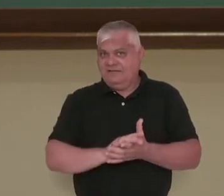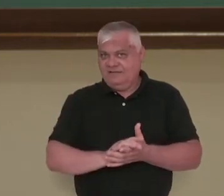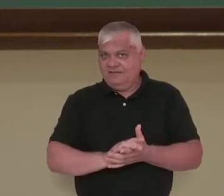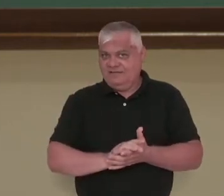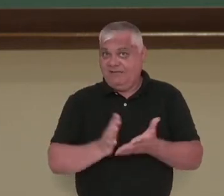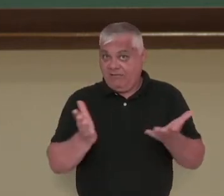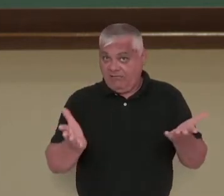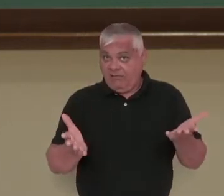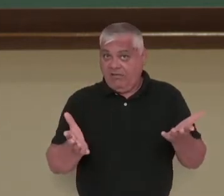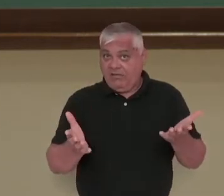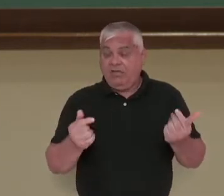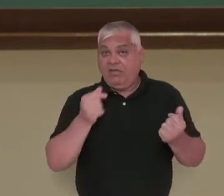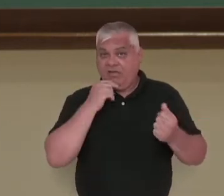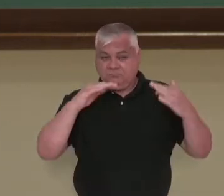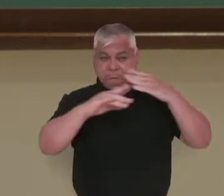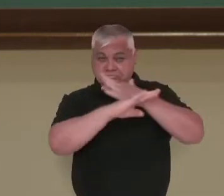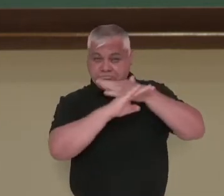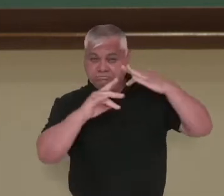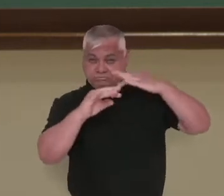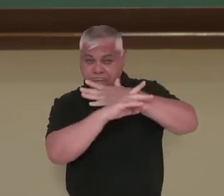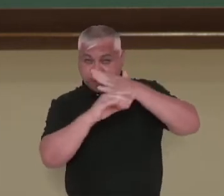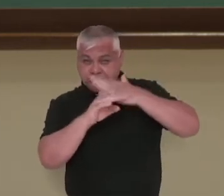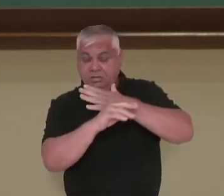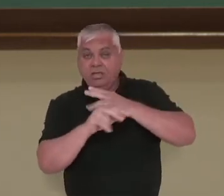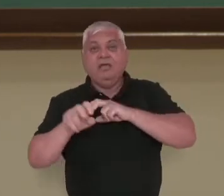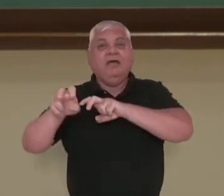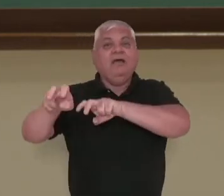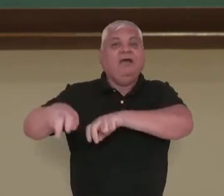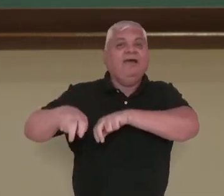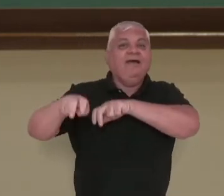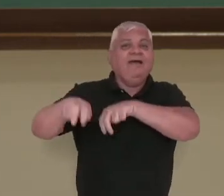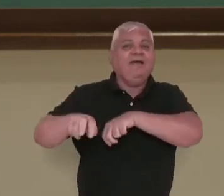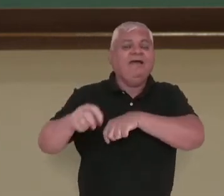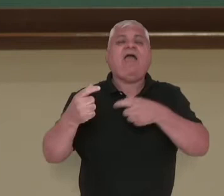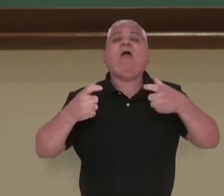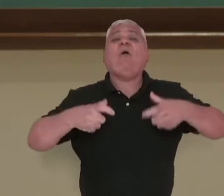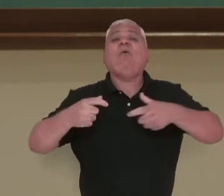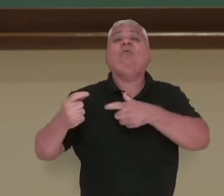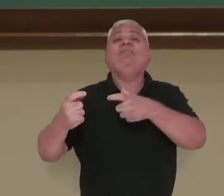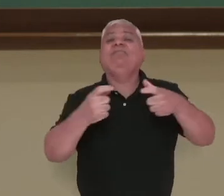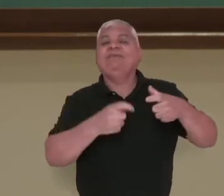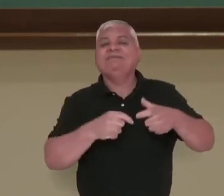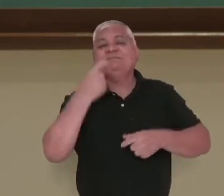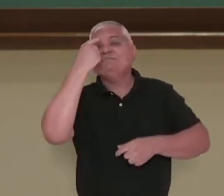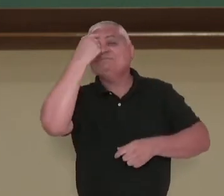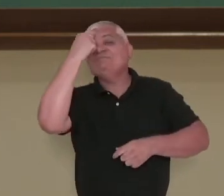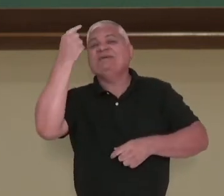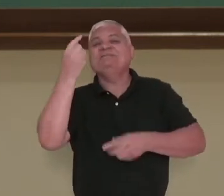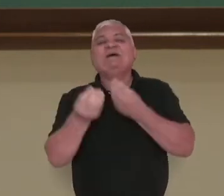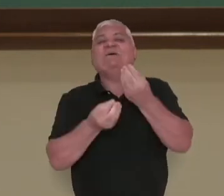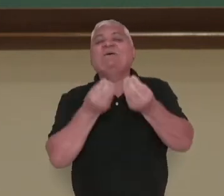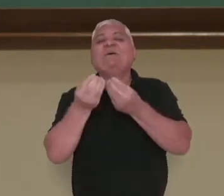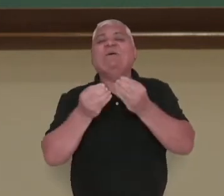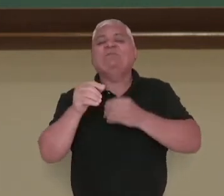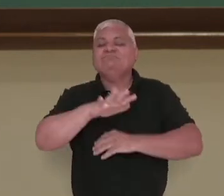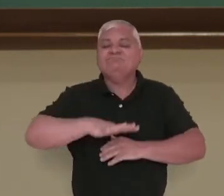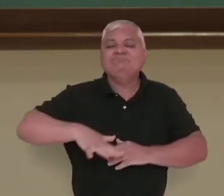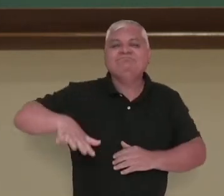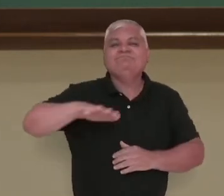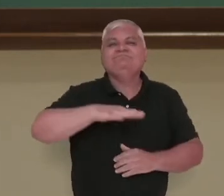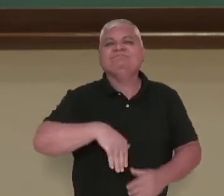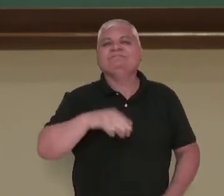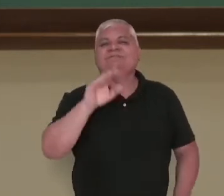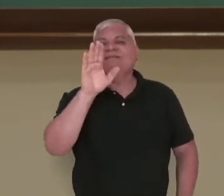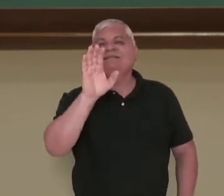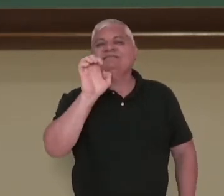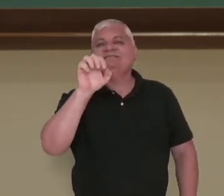ambiente mais urbano? Será que é um espaço mais rural? Como que é possível definir aí o cenário, o espaço